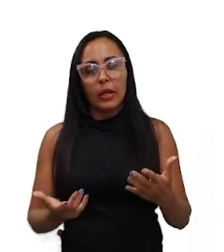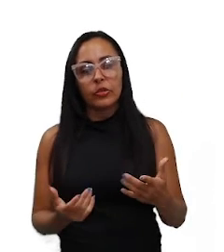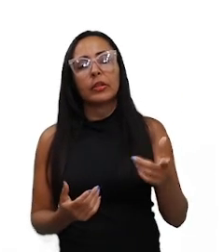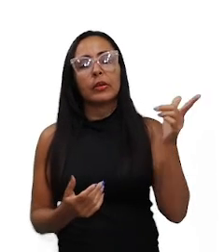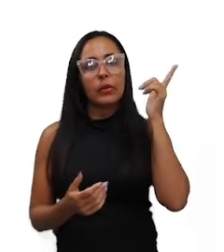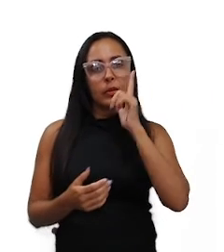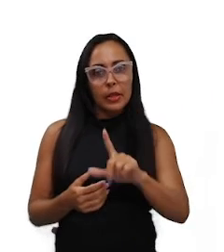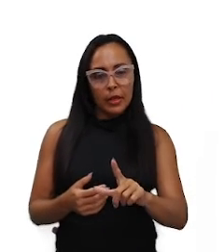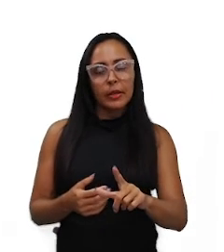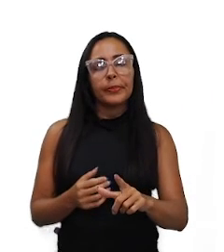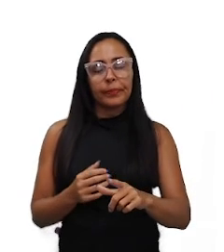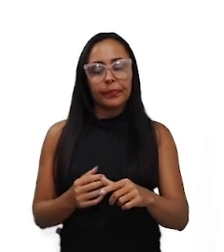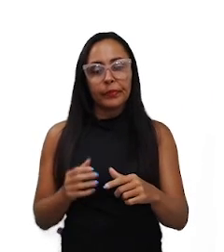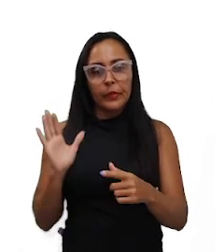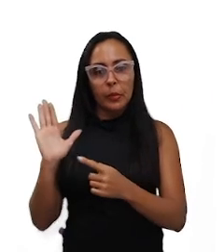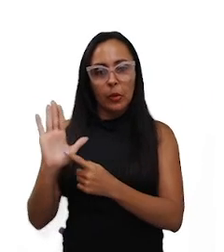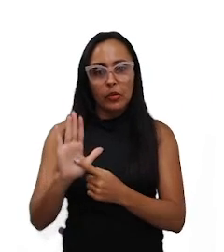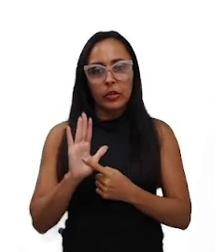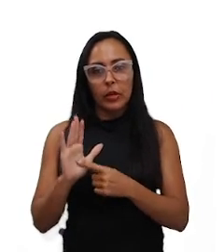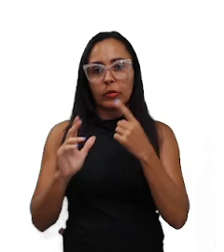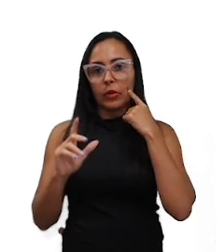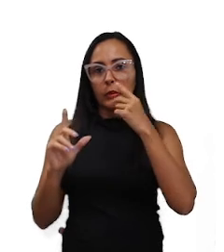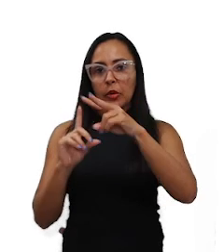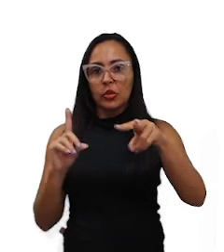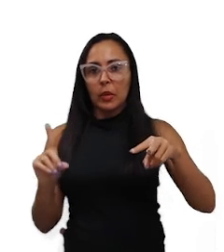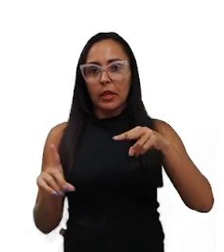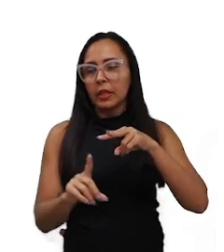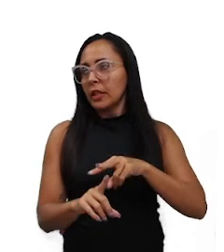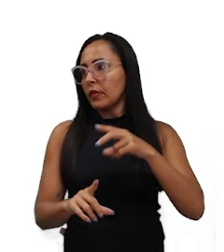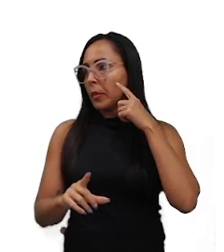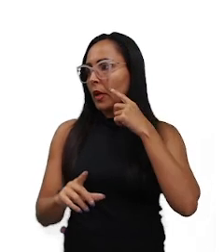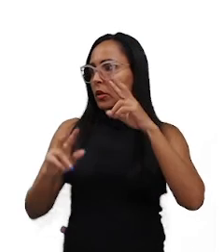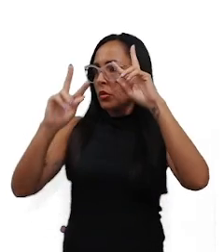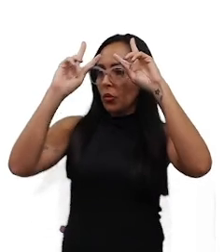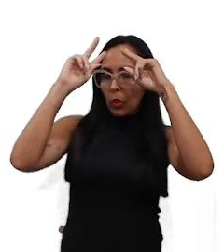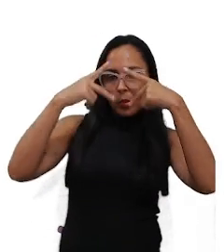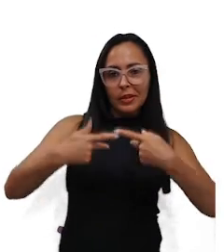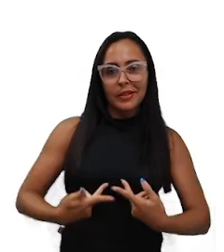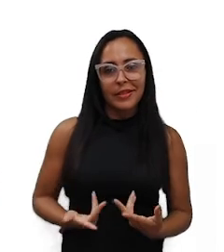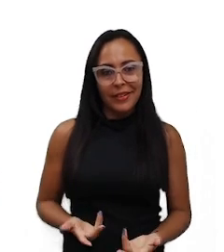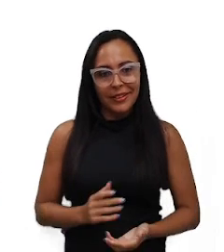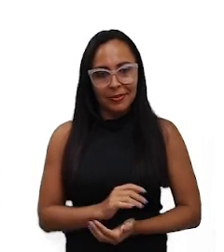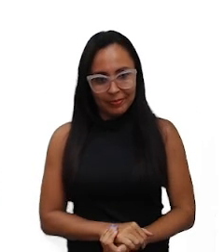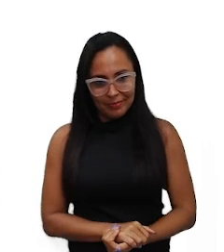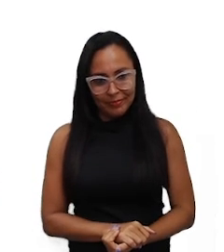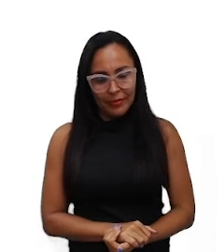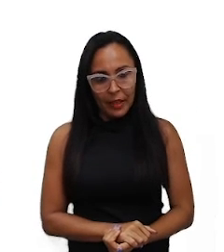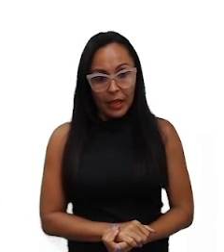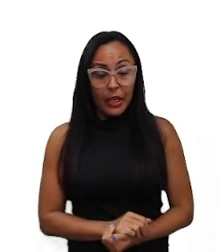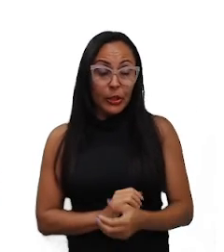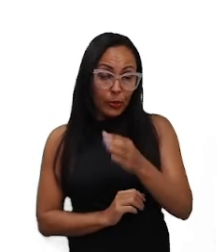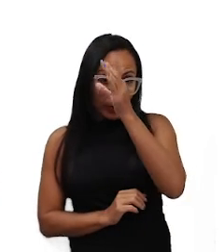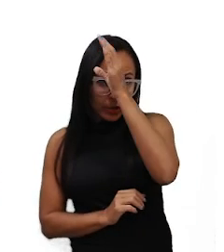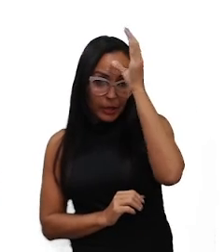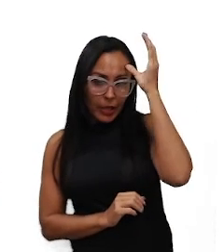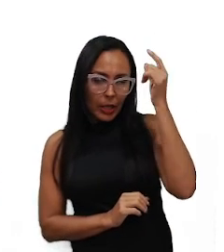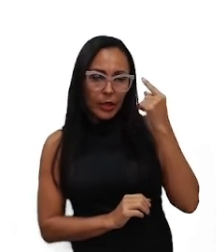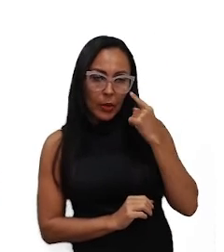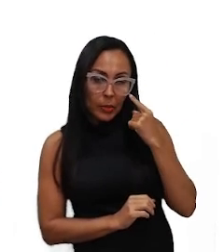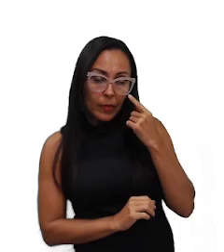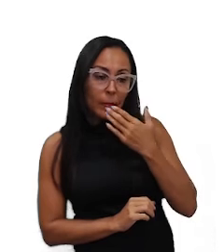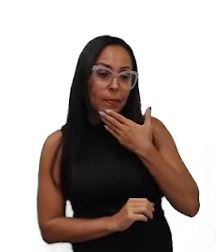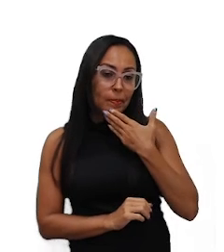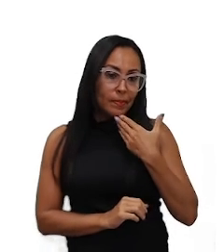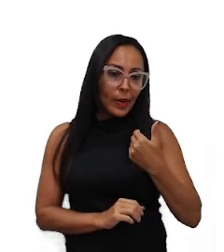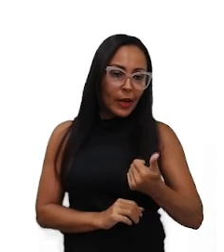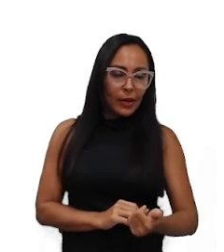consegue trazer a perspectiva de forma mais humanizada e é uma forma que o cliente consegue observar melhor as